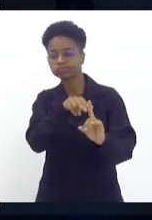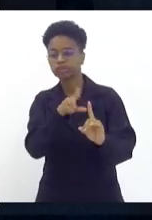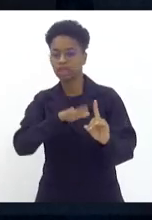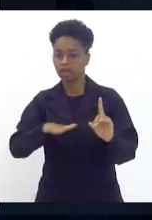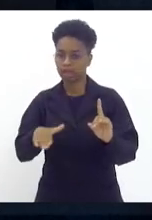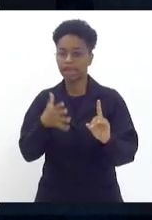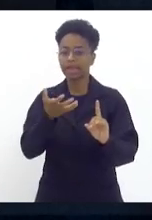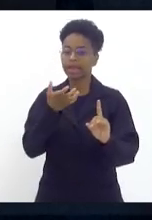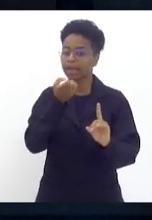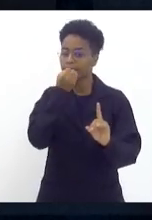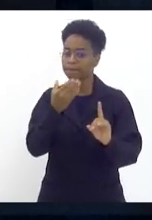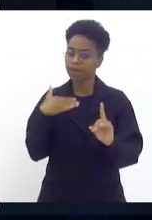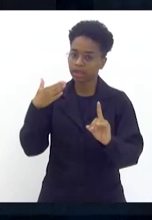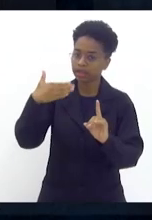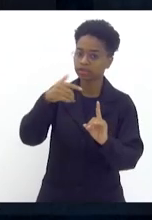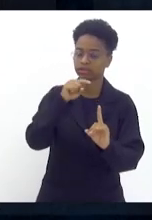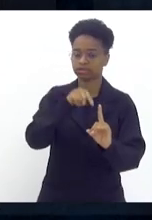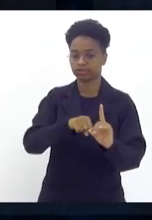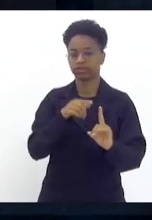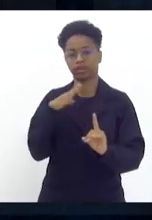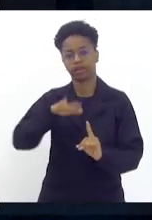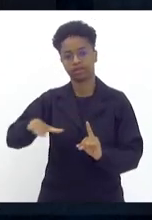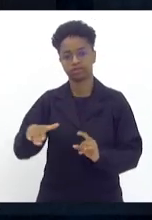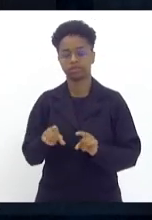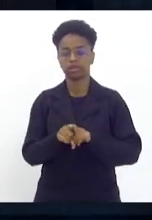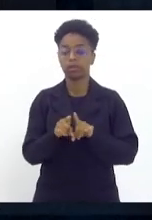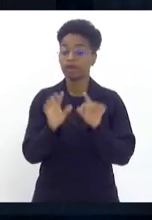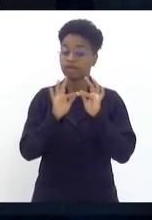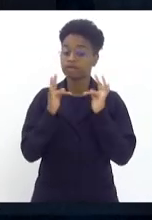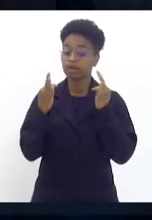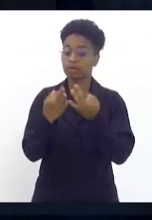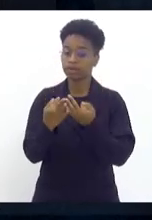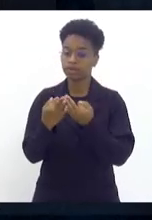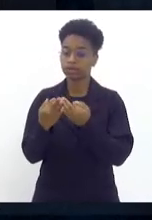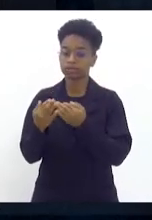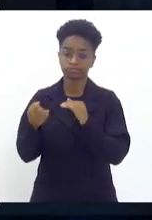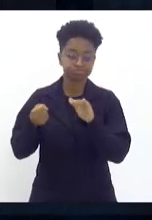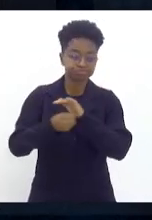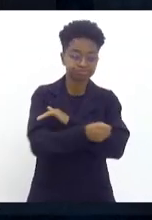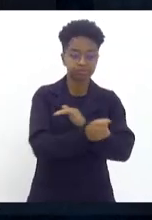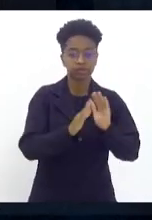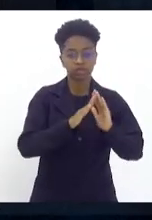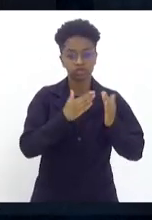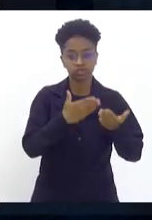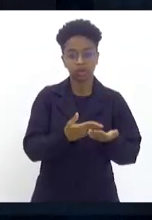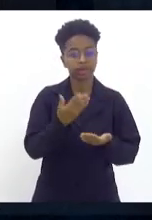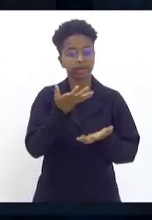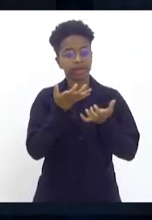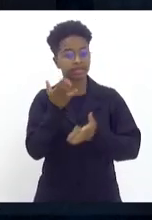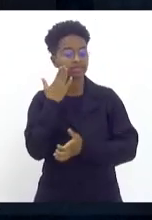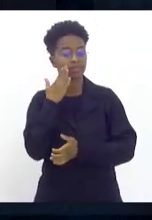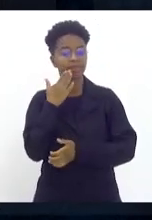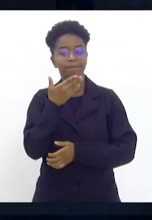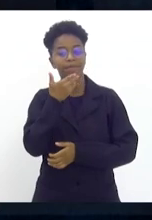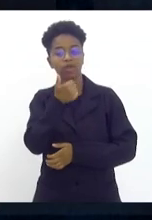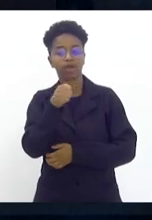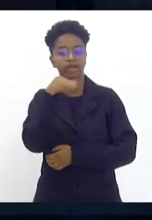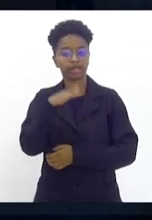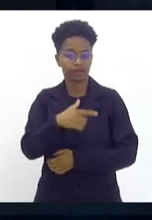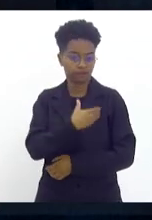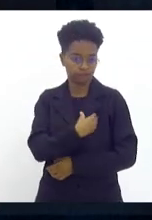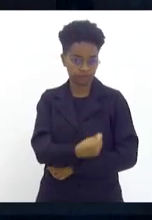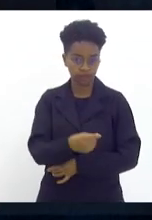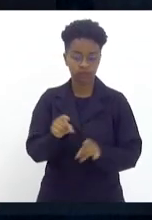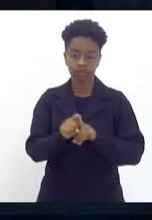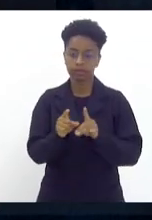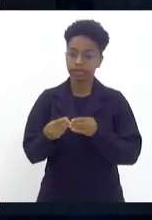mundo querendo o bem dessa criança. E a família, então, vem até a escola para conhecer melhor o seu filho, para dar à